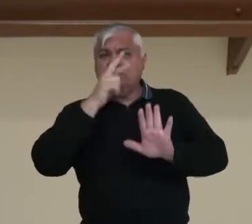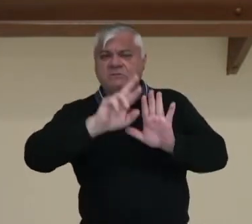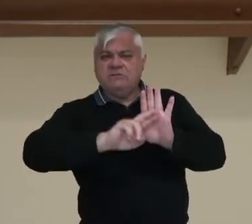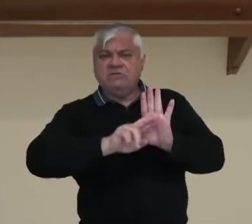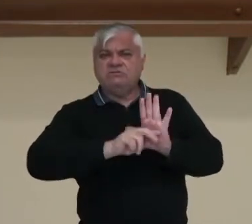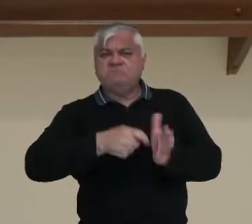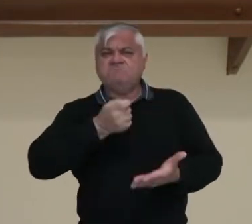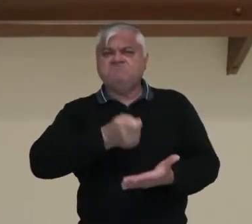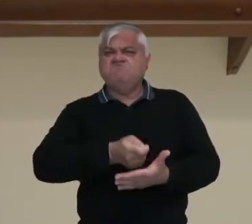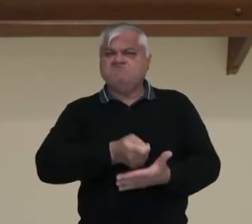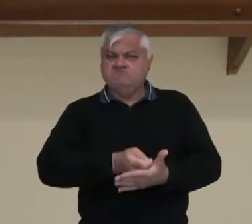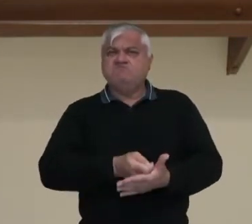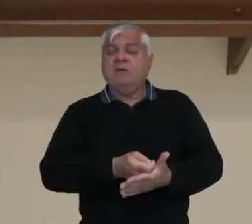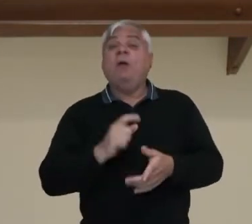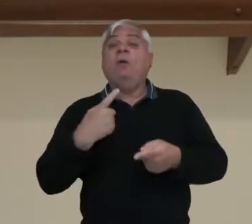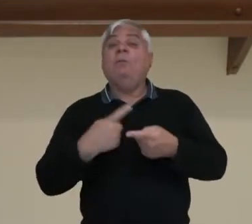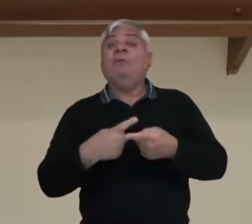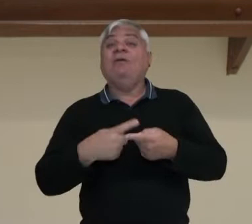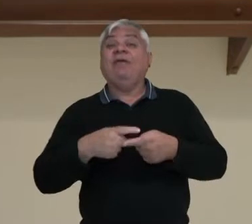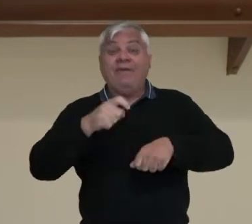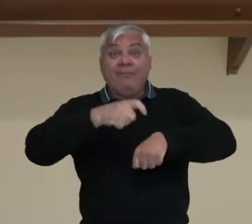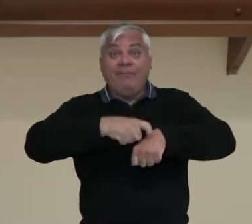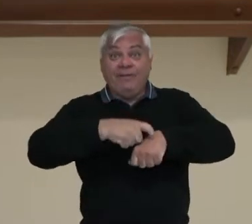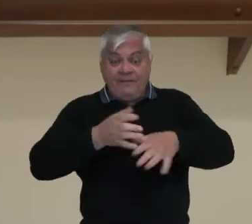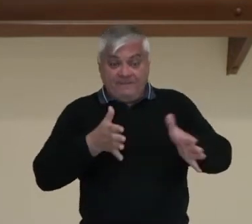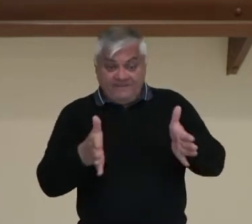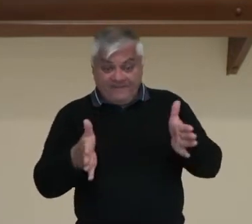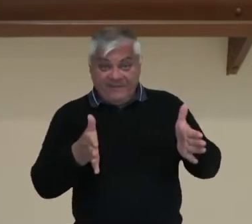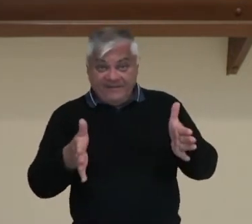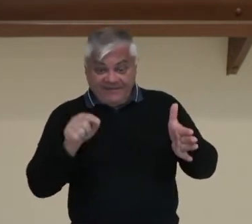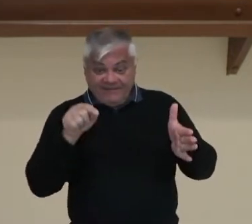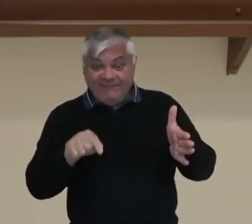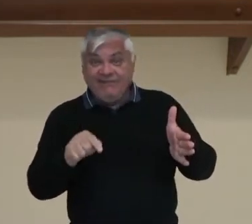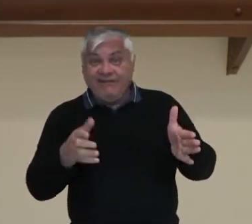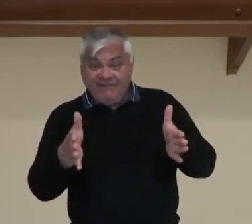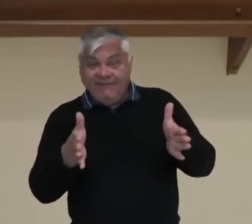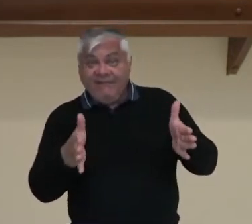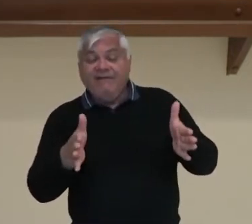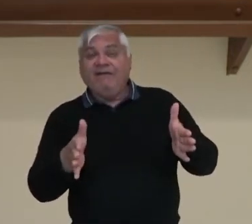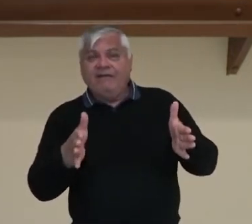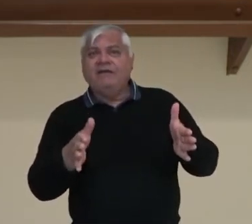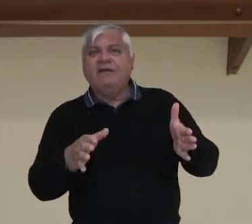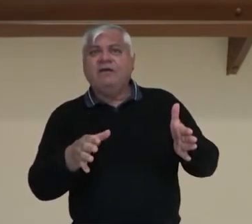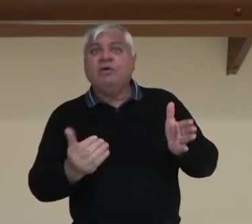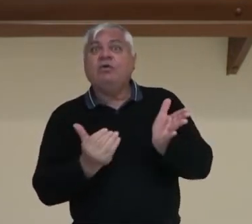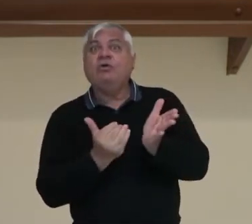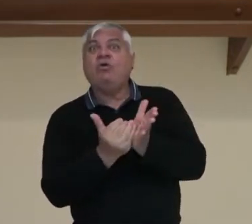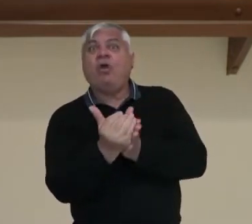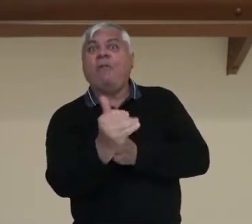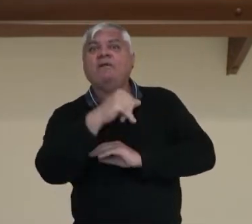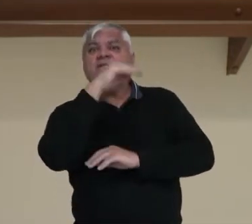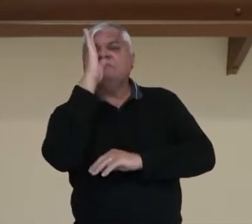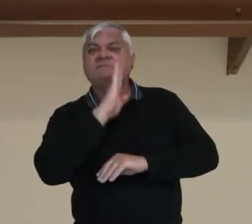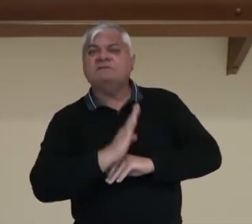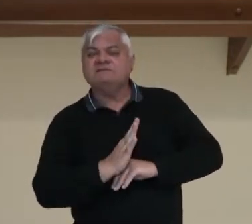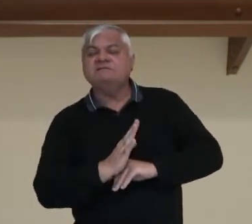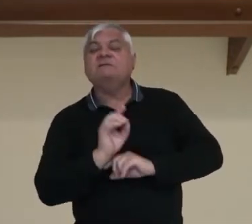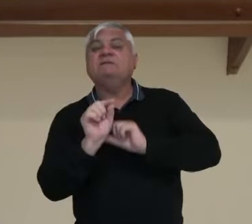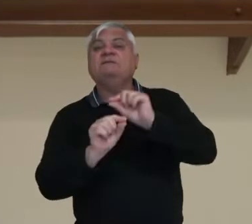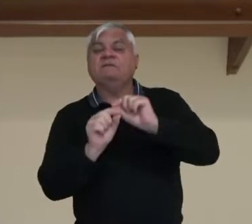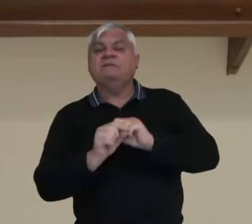gente pensar que nesse momento em que o Estado Novo está sendo instalado aqui no Brasil, é um momento que